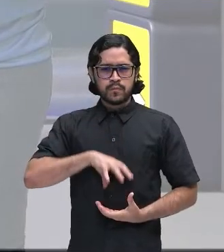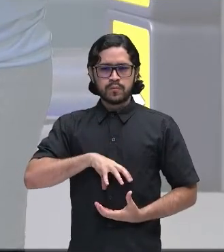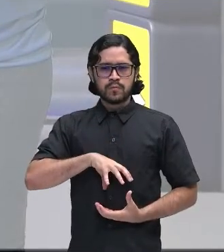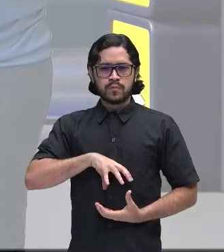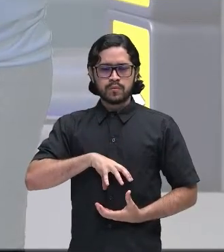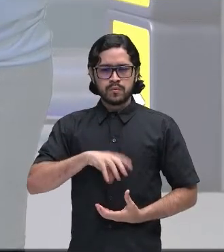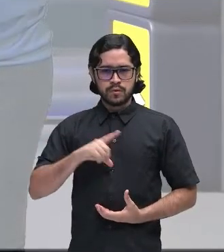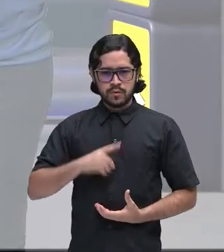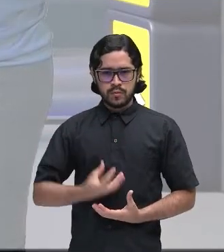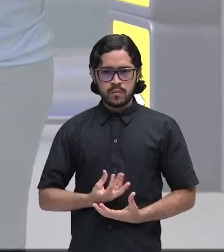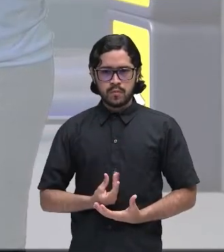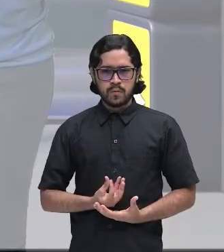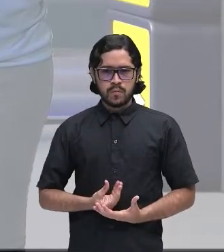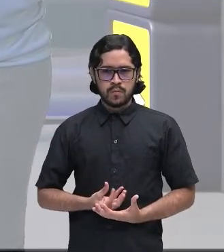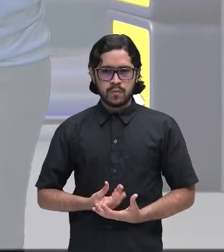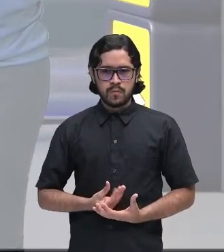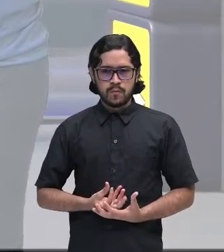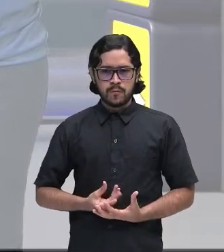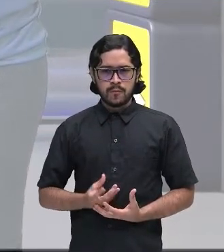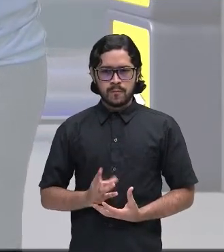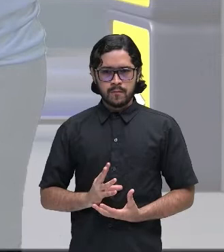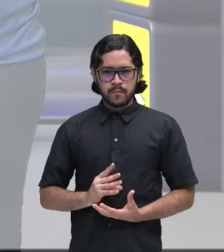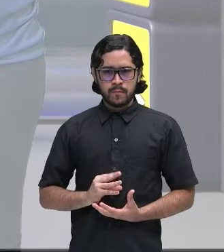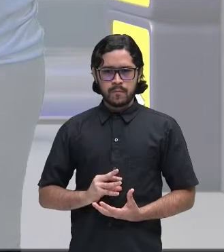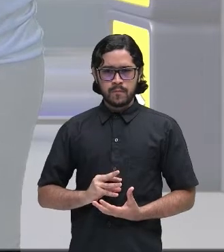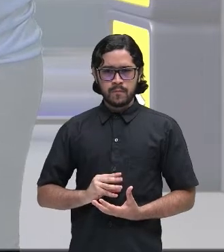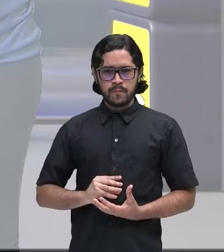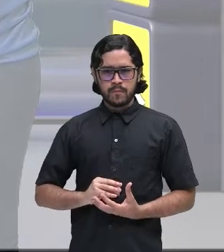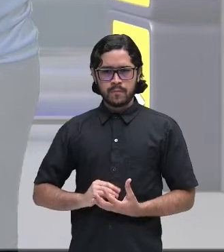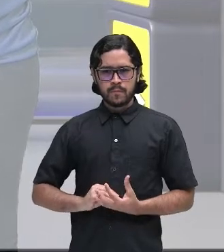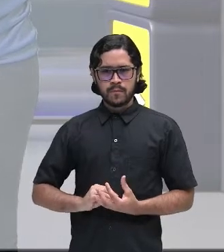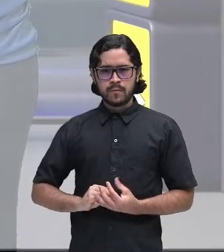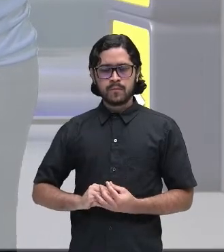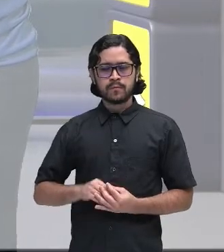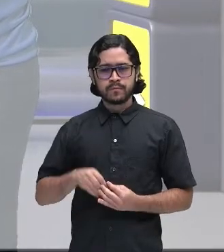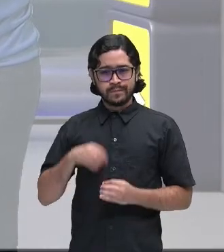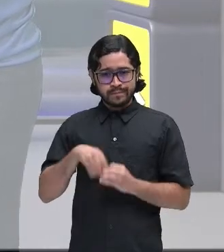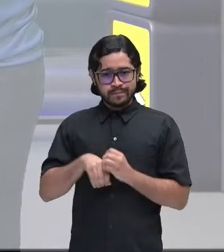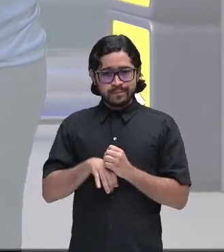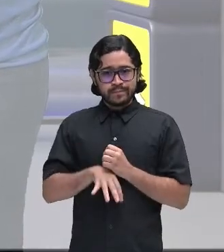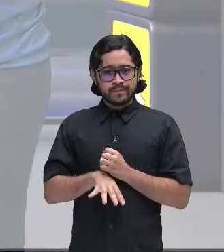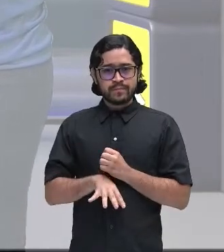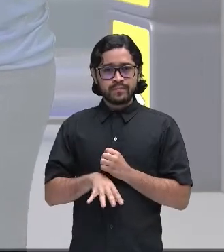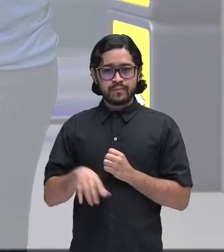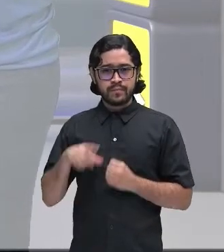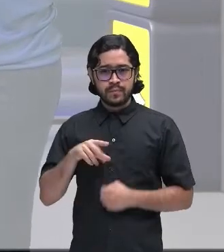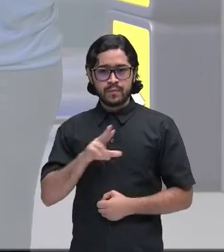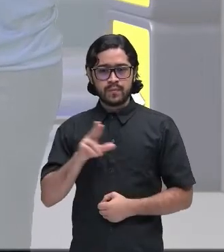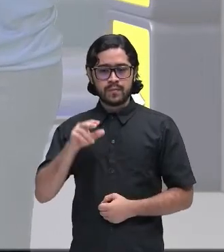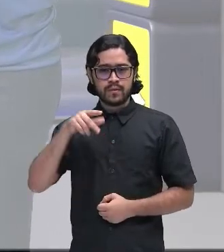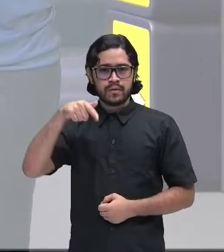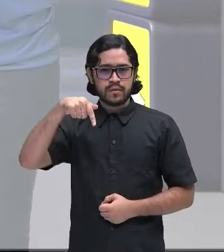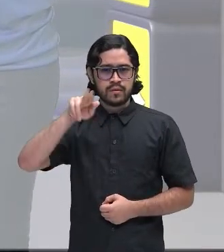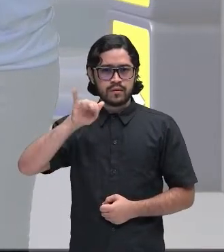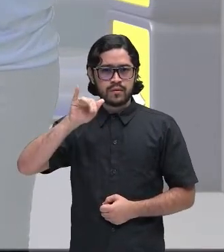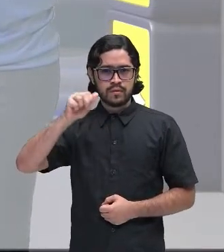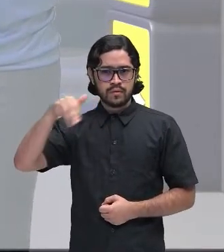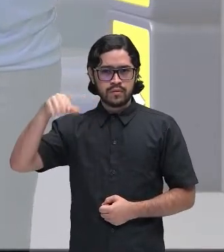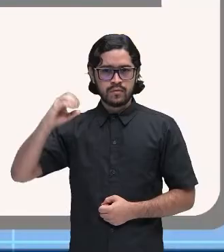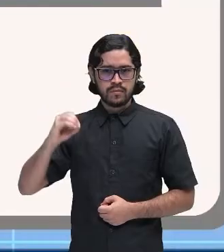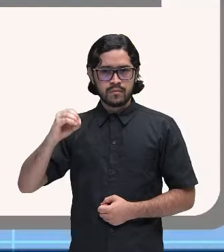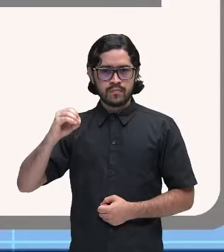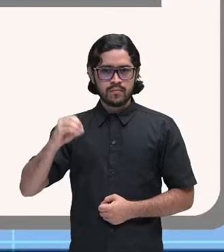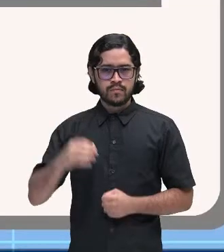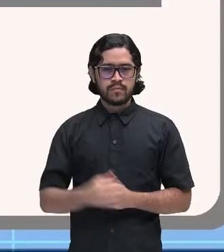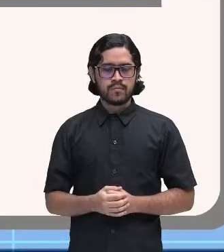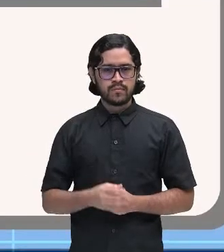pelo suco gástrico, vai sair do estômago? Vai mudar o nome, agora é quimo, ok? Vamos refrisar aí quais são as